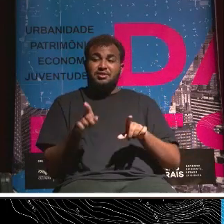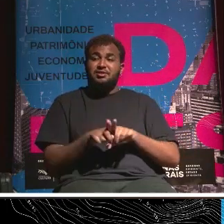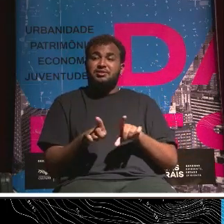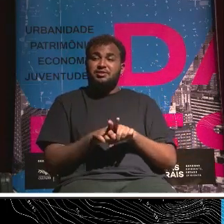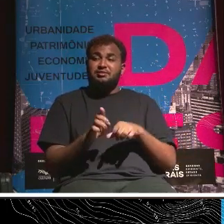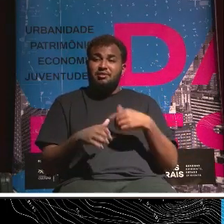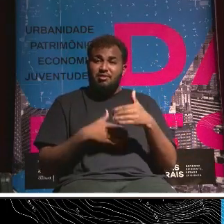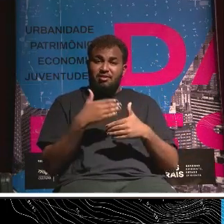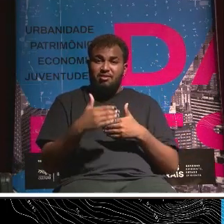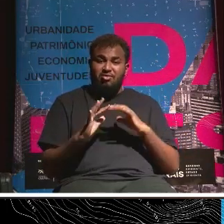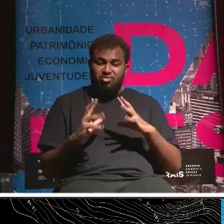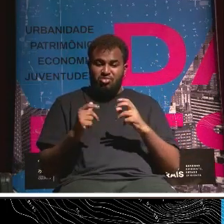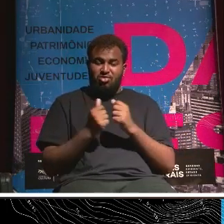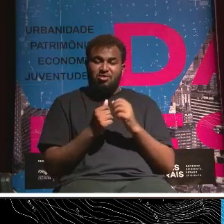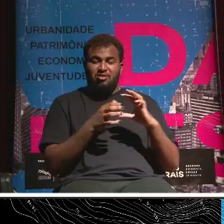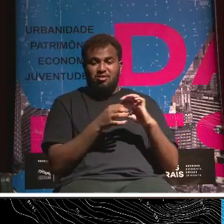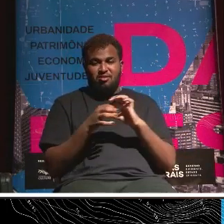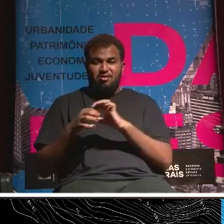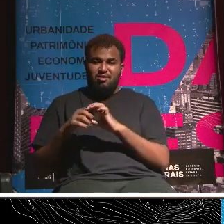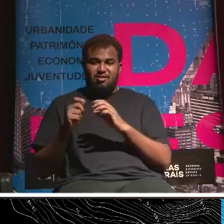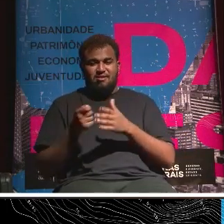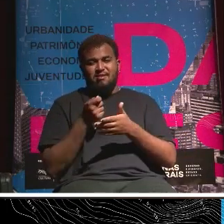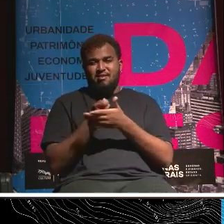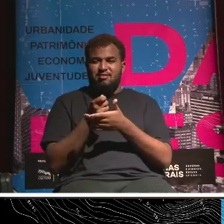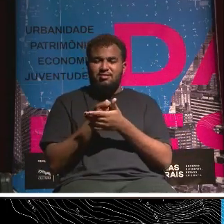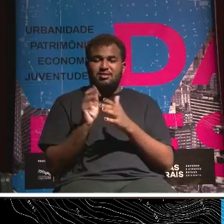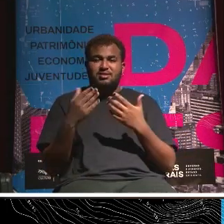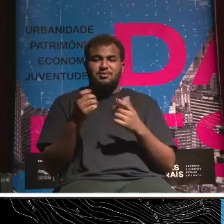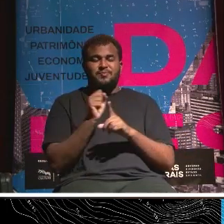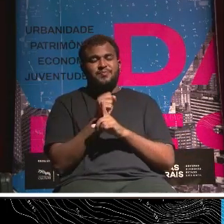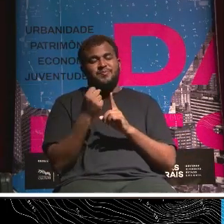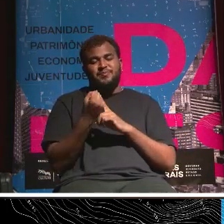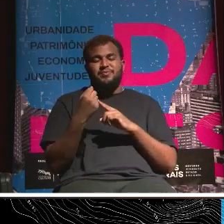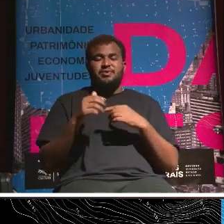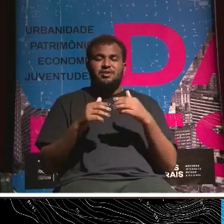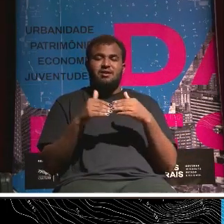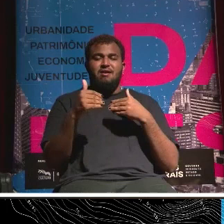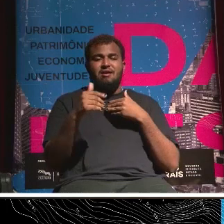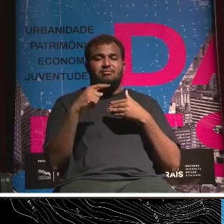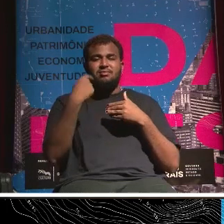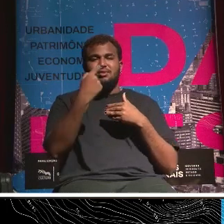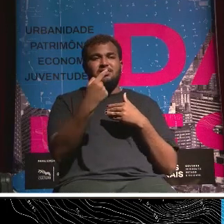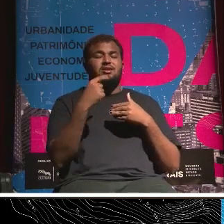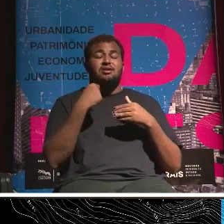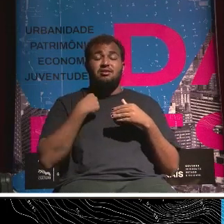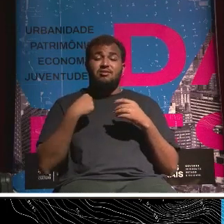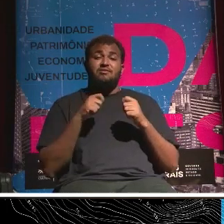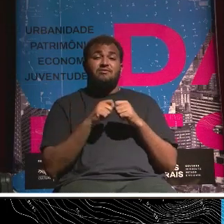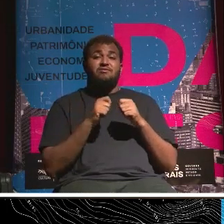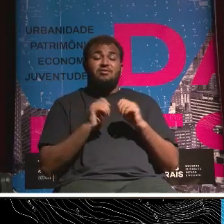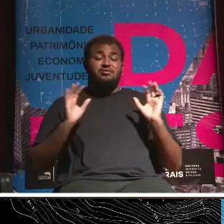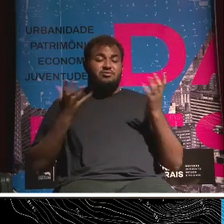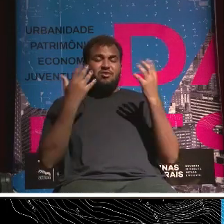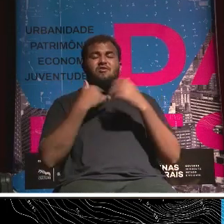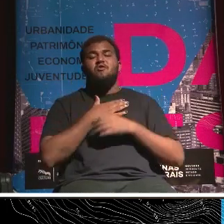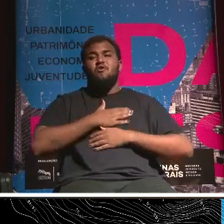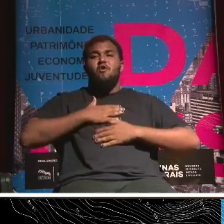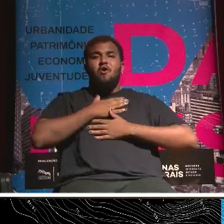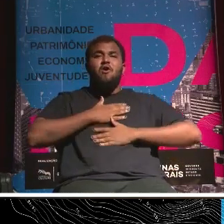diante de todo o contexto de resistência. Então, a ancestralidade perpassa esse meu lugar aí, sei fazer festa muito bem, gosto de